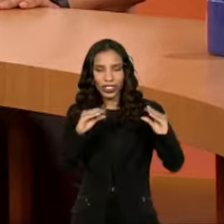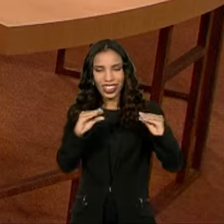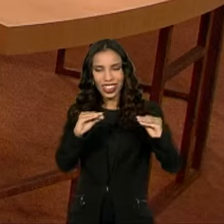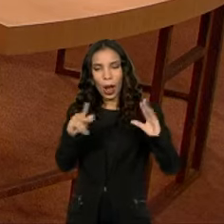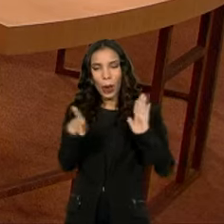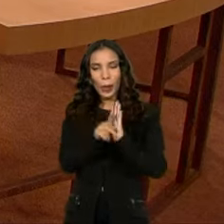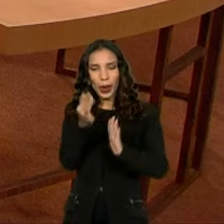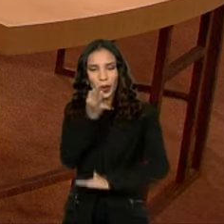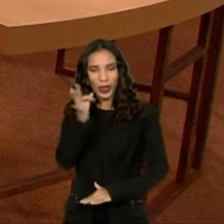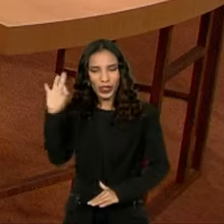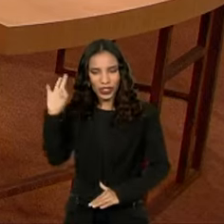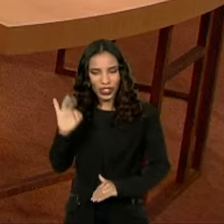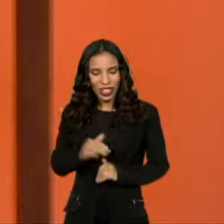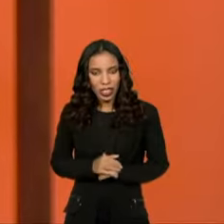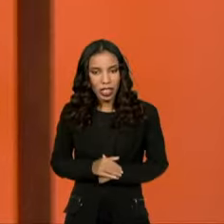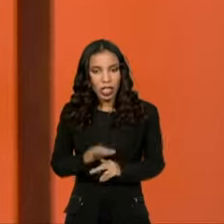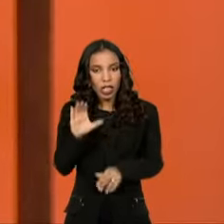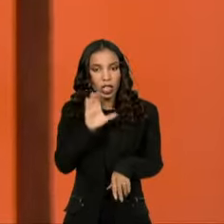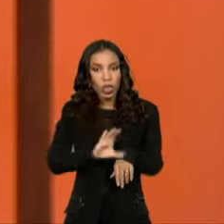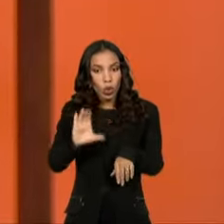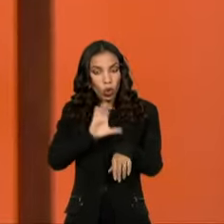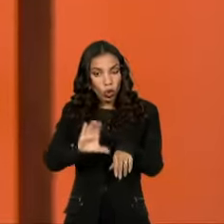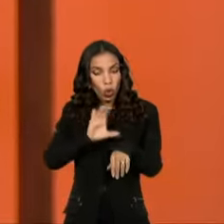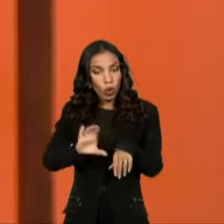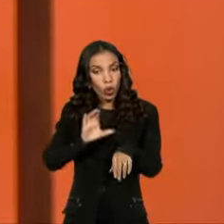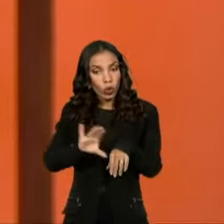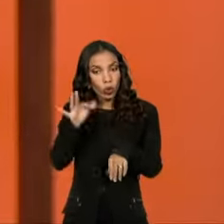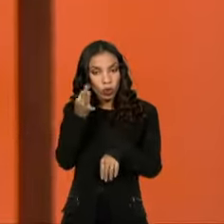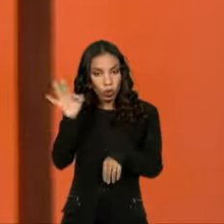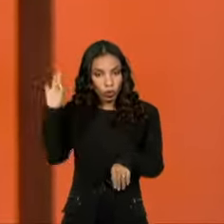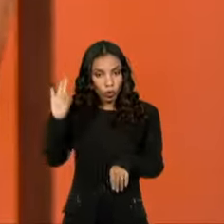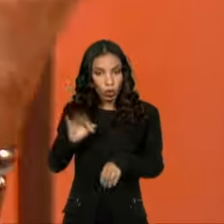rien. Mas você está fazendo um cursinho, que eu já sou. Não,